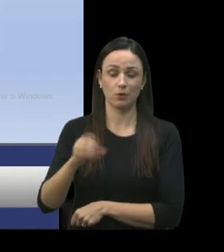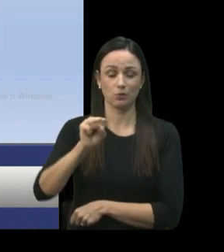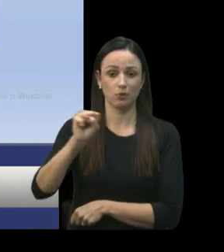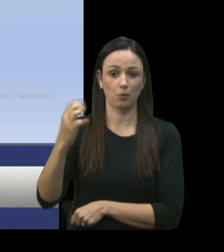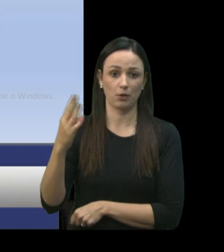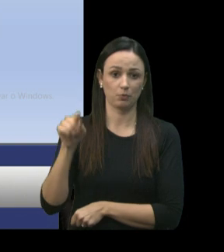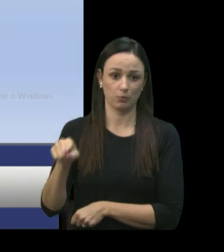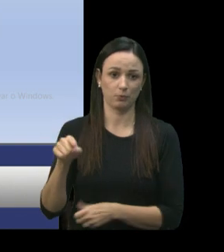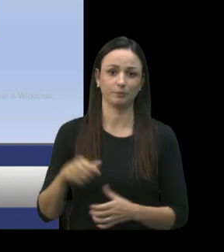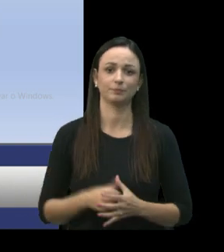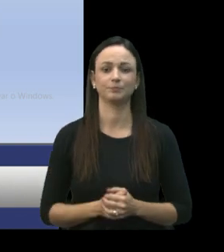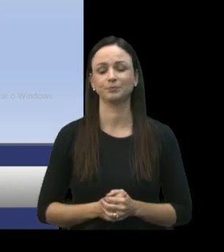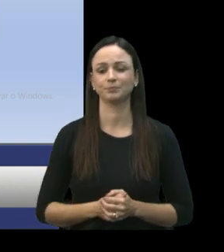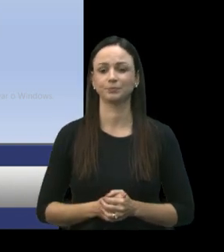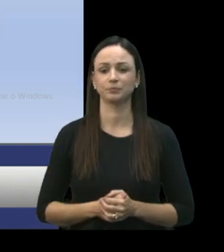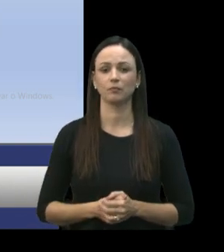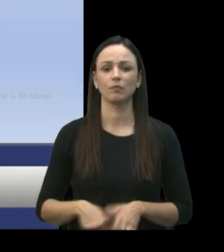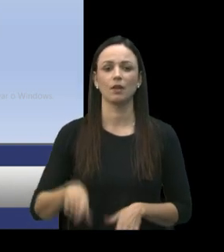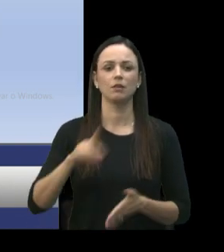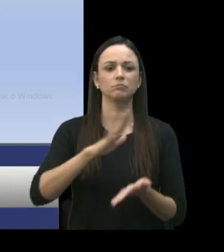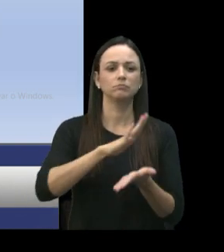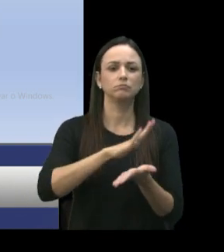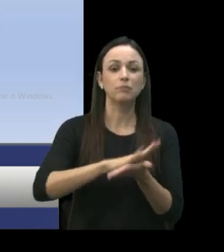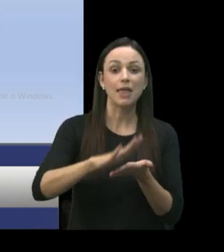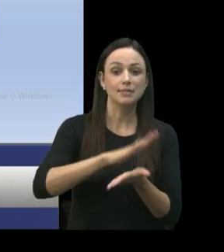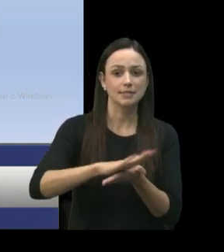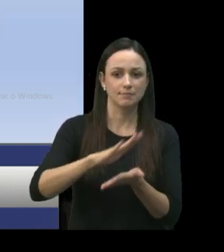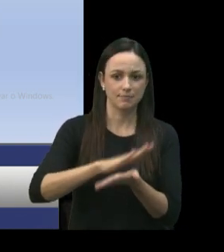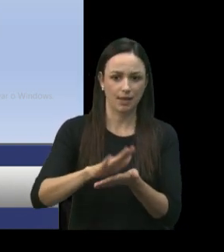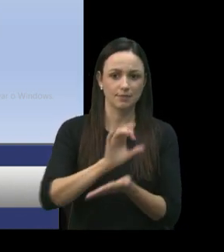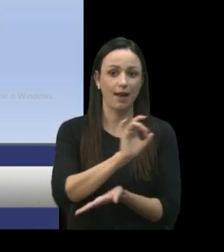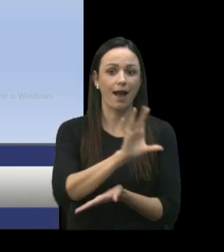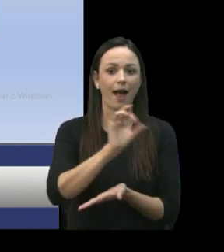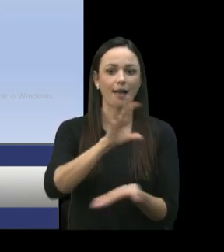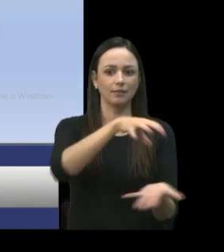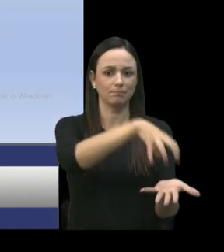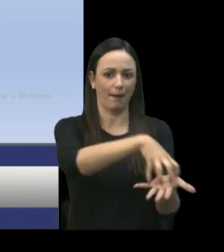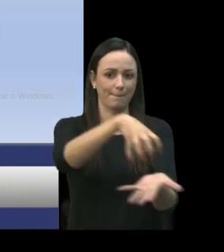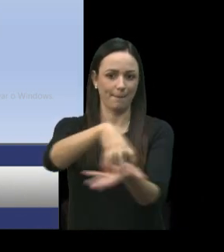670.884.000. Despesas fixadas por entidade.